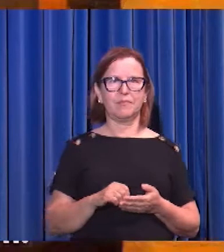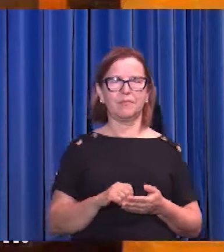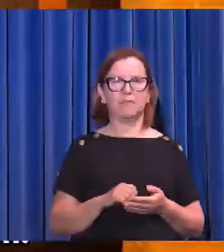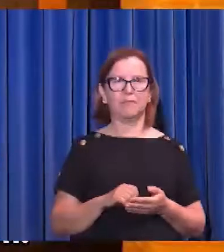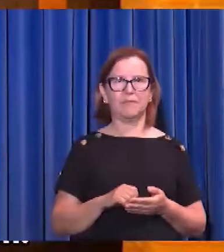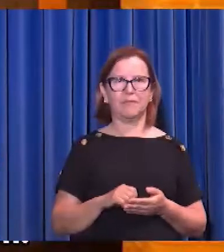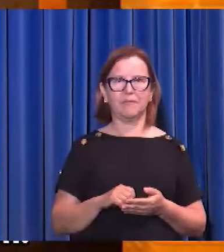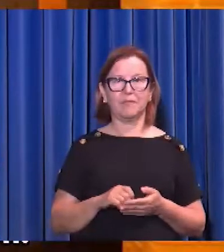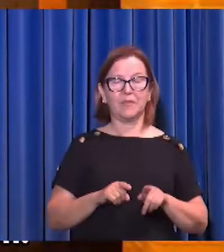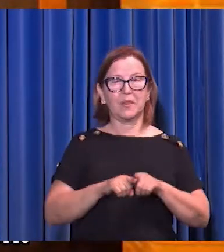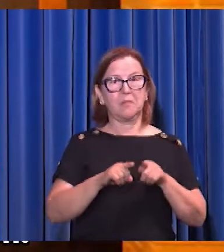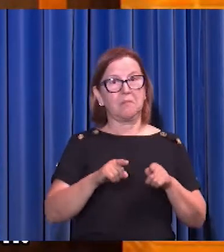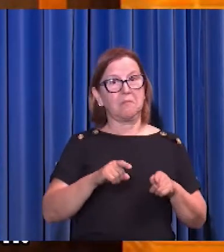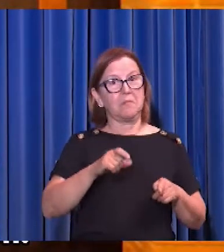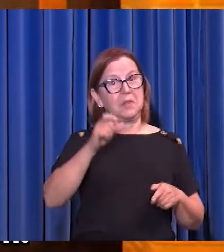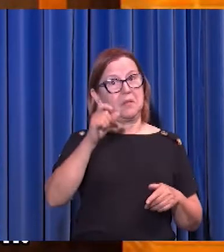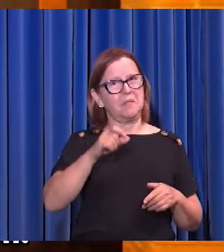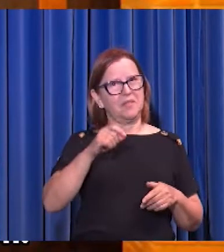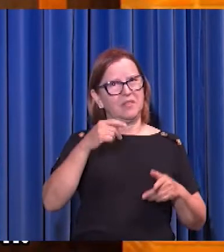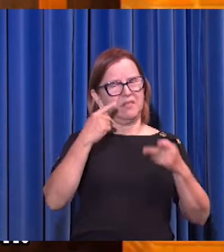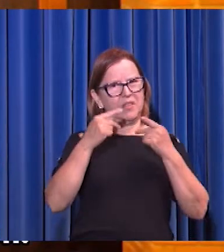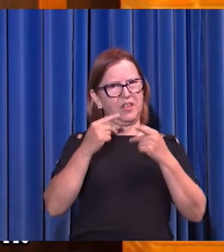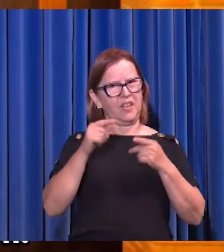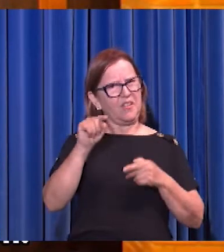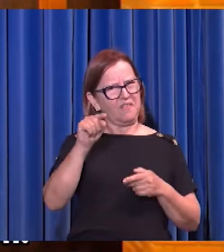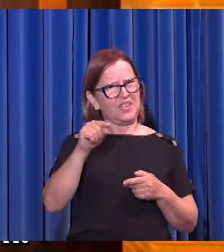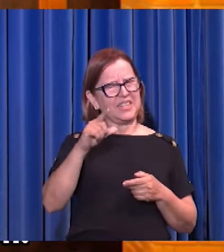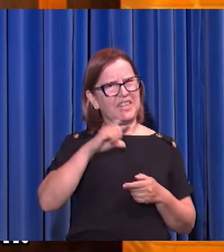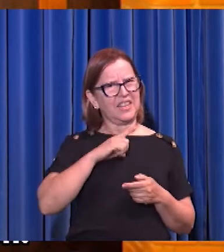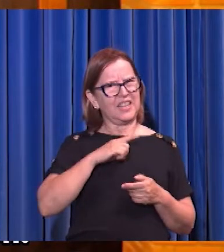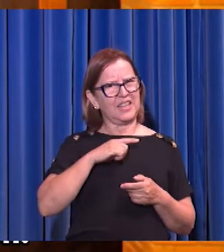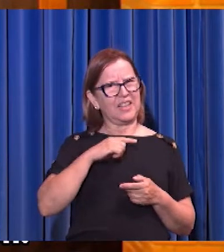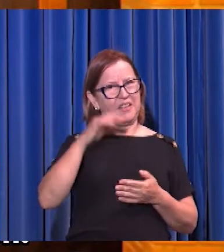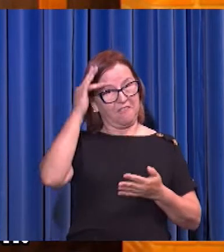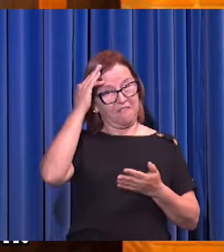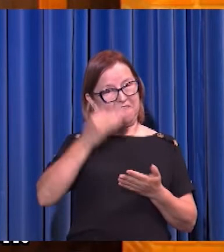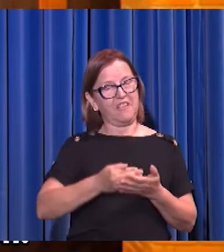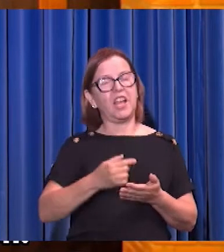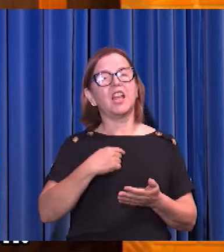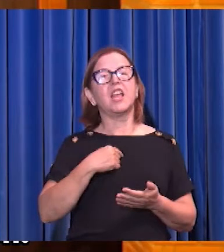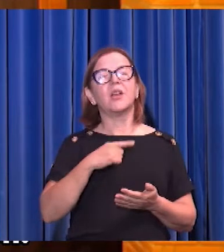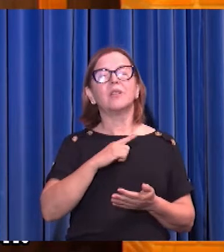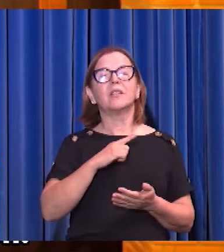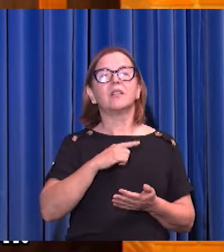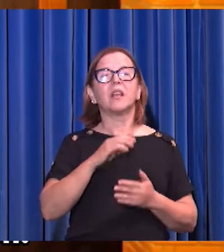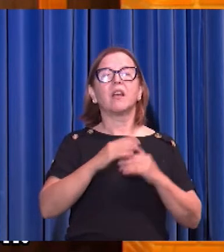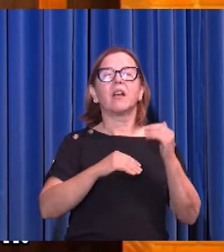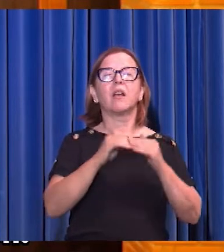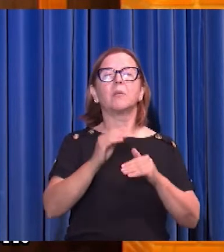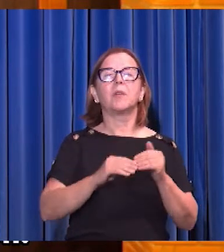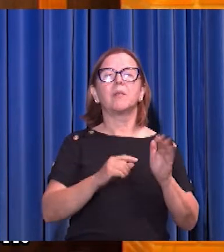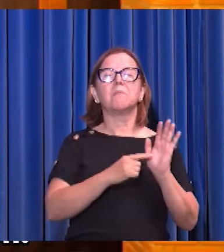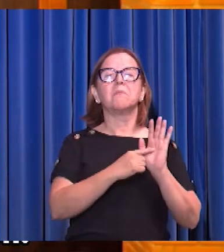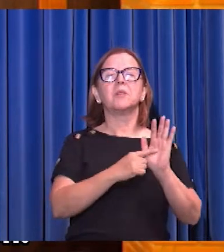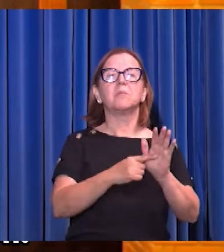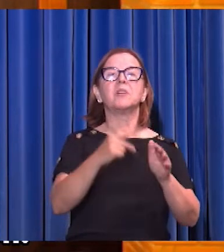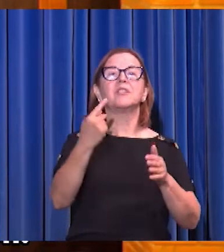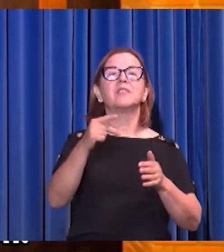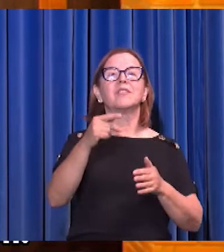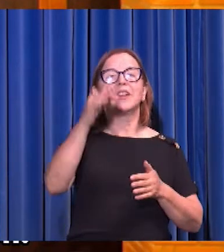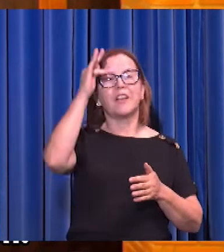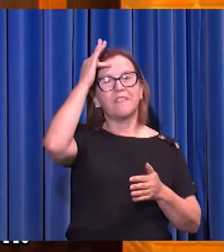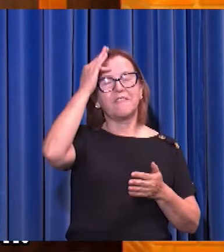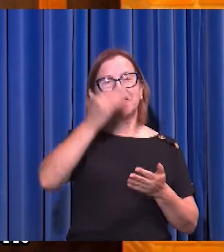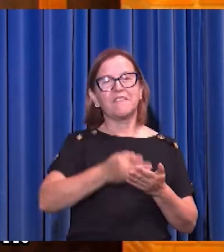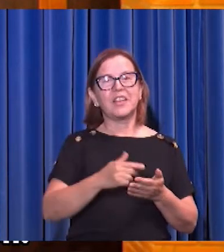Mas alguém dirá, tu tens fé, eu tenho obras. Mostra-me esta tua fé sem obras, e eu,